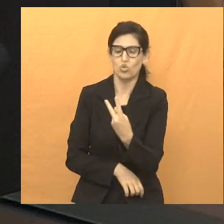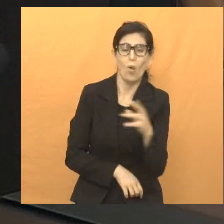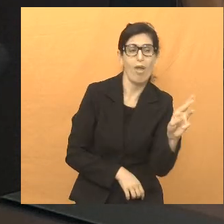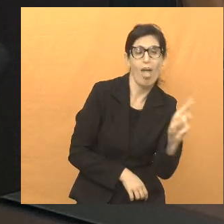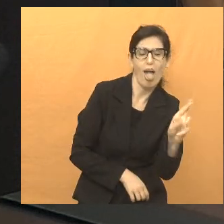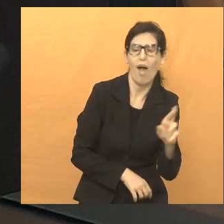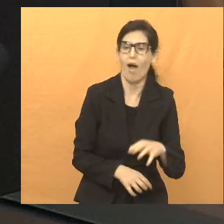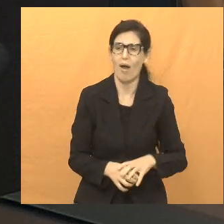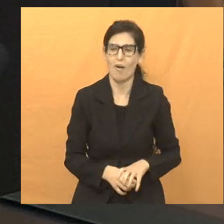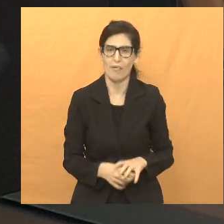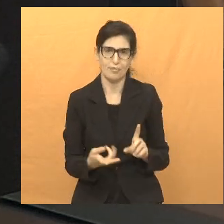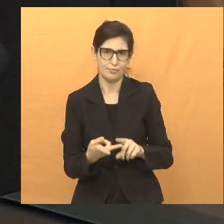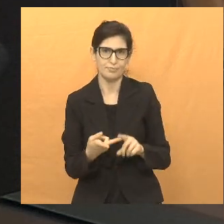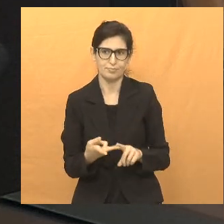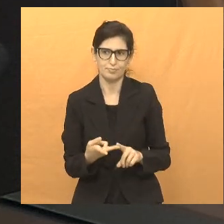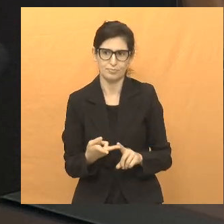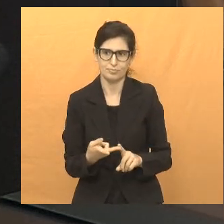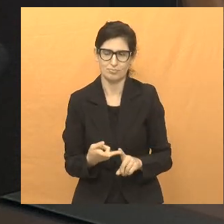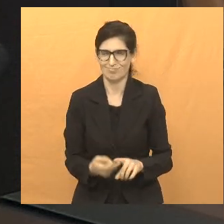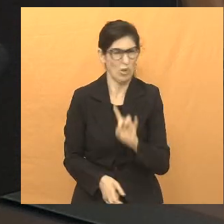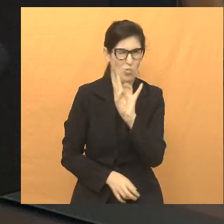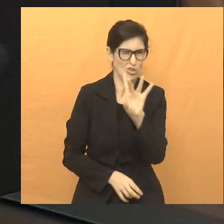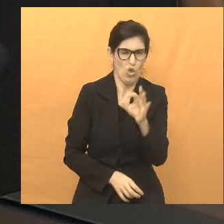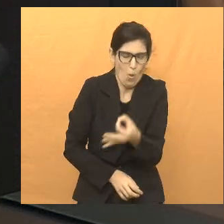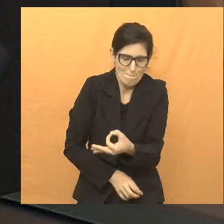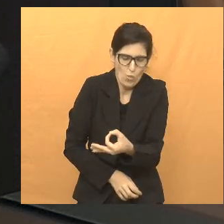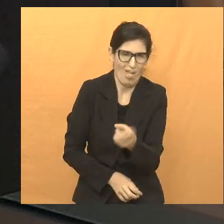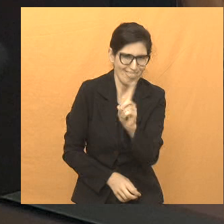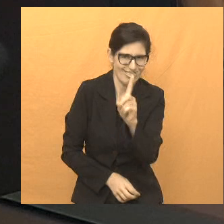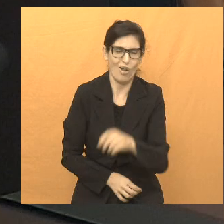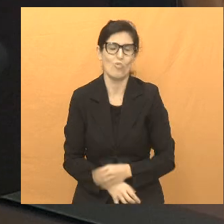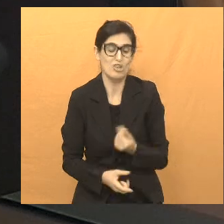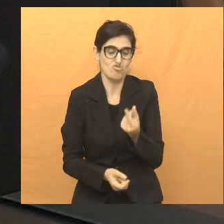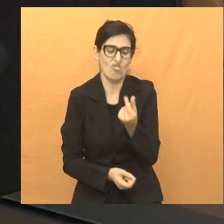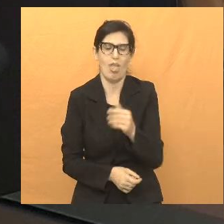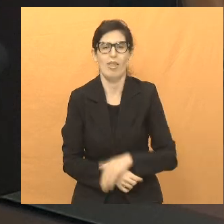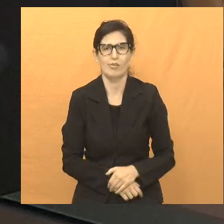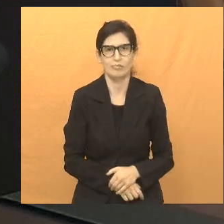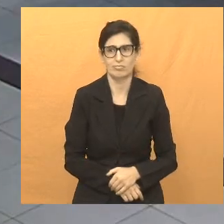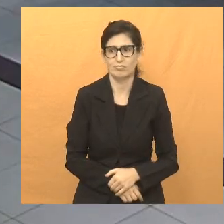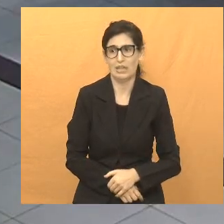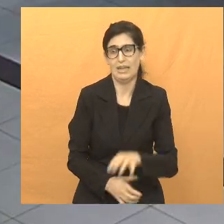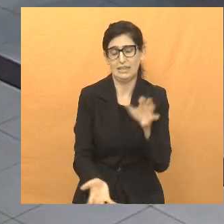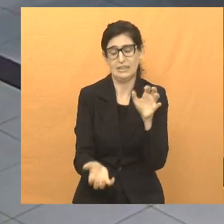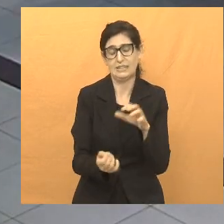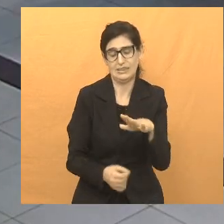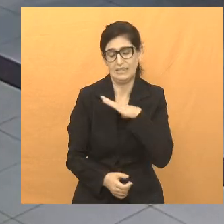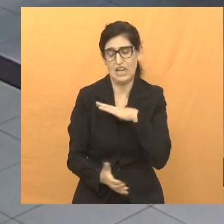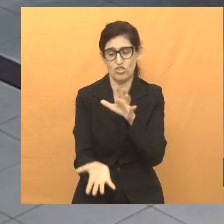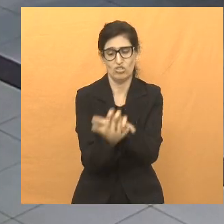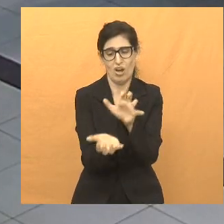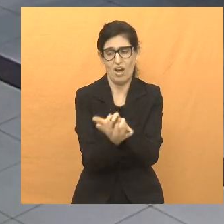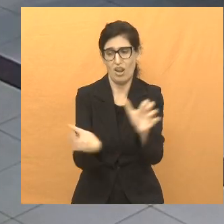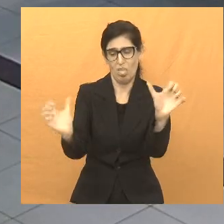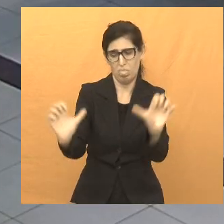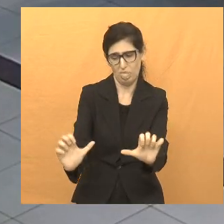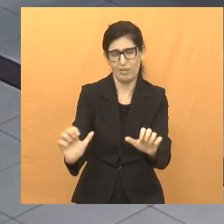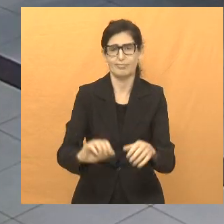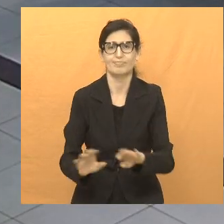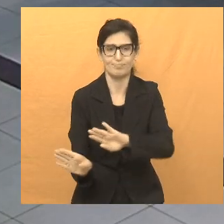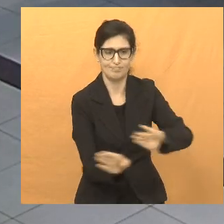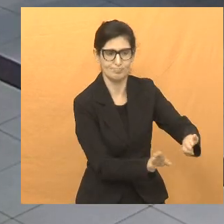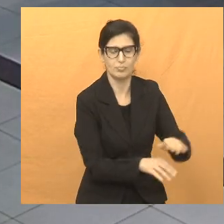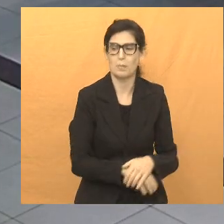Fica ruim para a nossa cidade de Jacareí. Bom, como não temos mais perguntas,